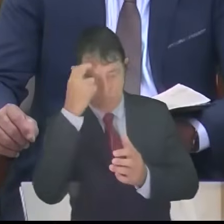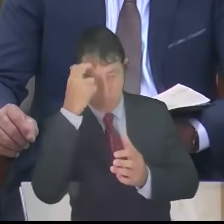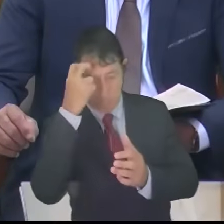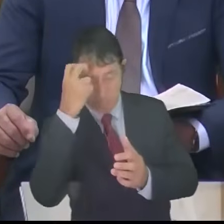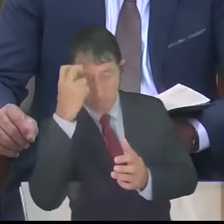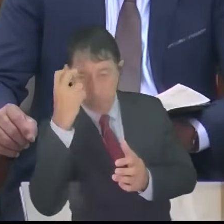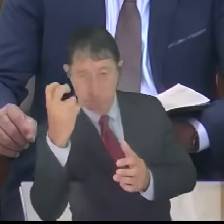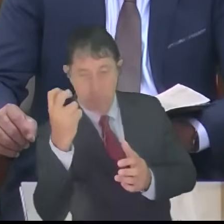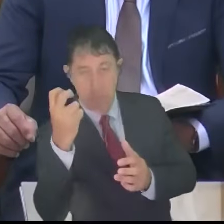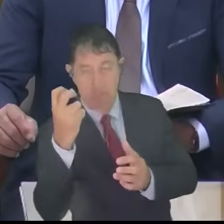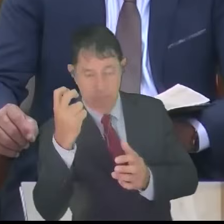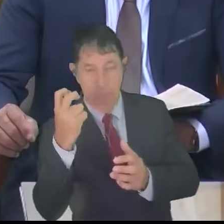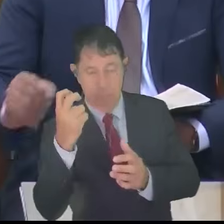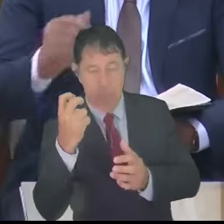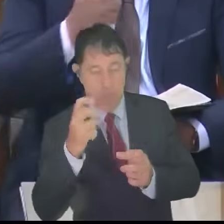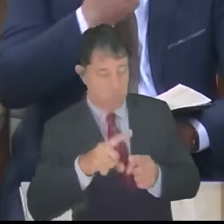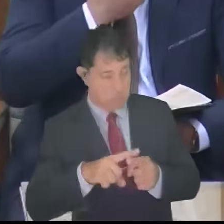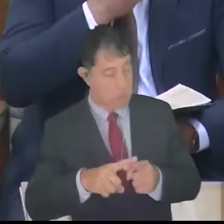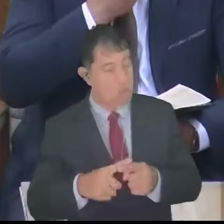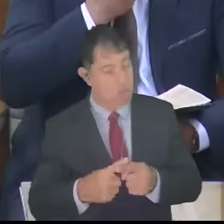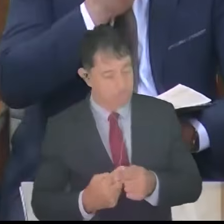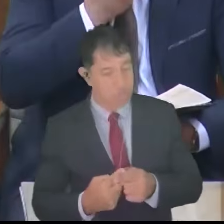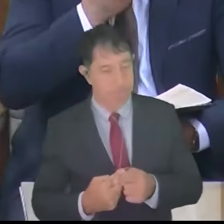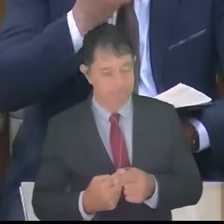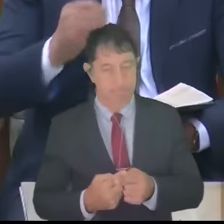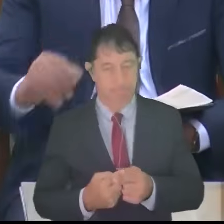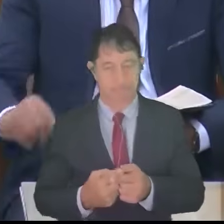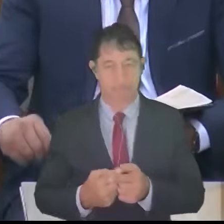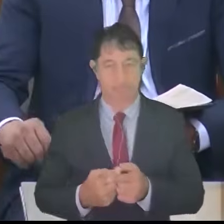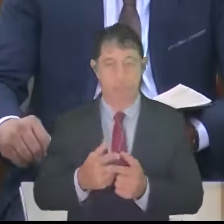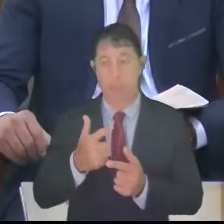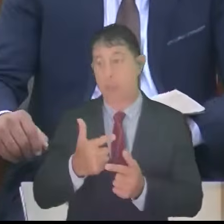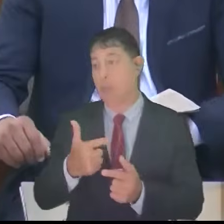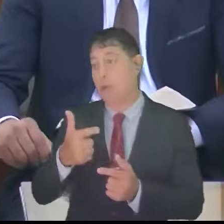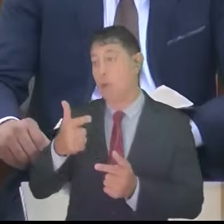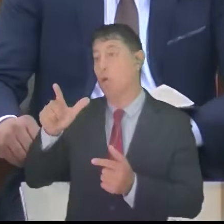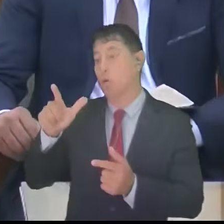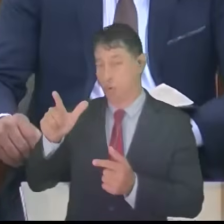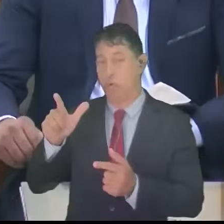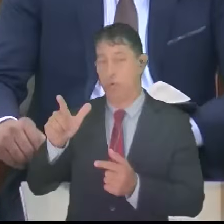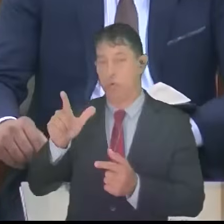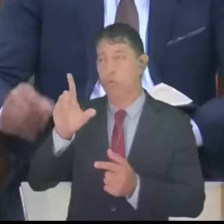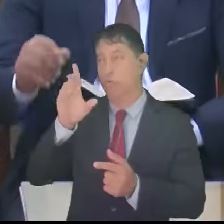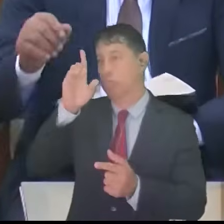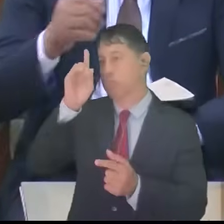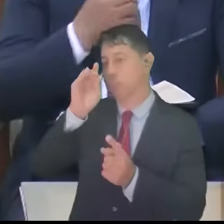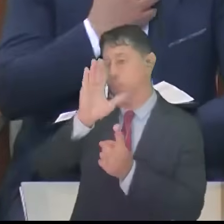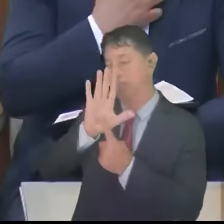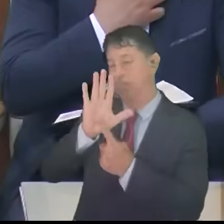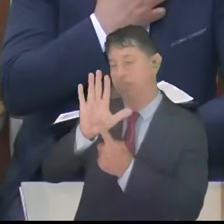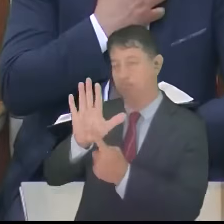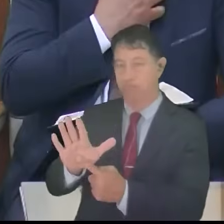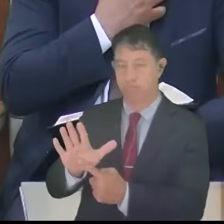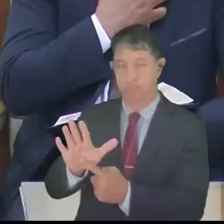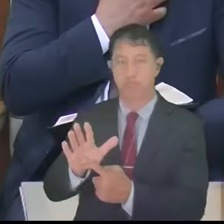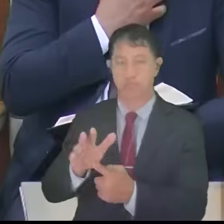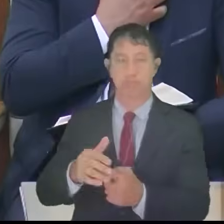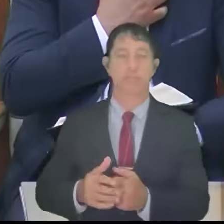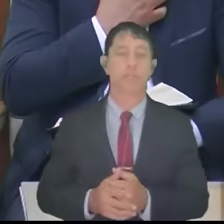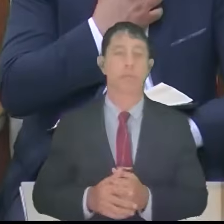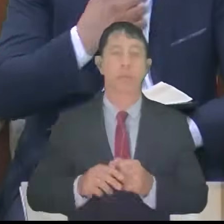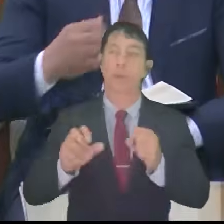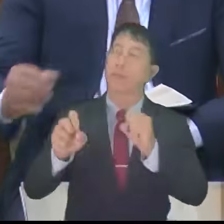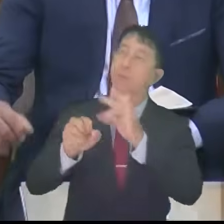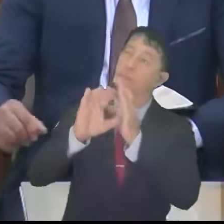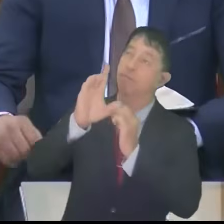instruídos. De uns Deus esconde e a outros Deus revela. Aleluia, glória a